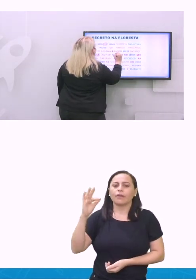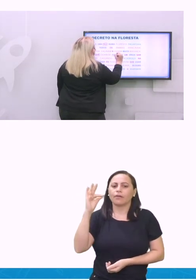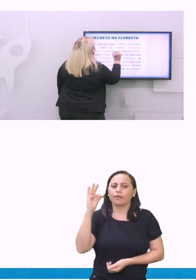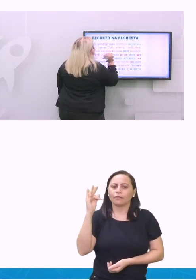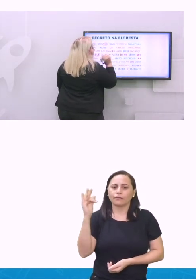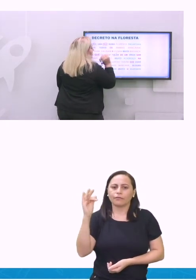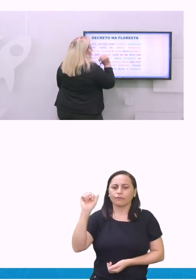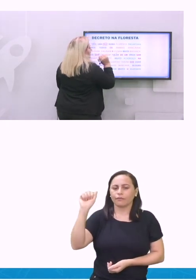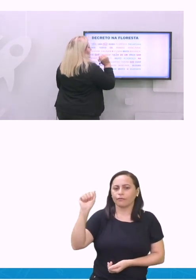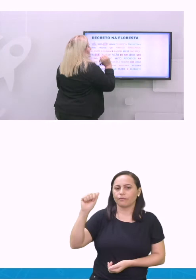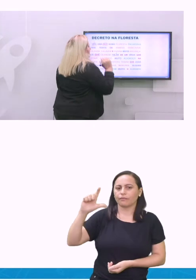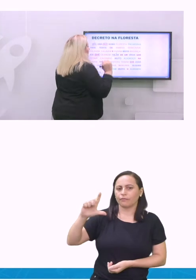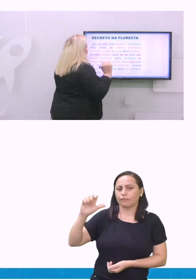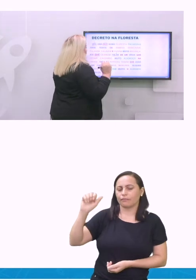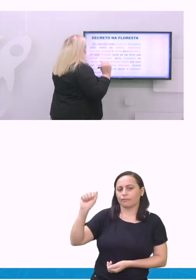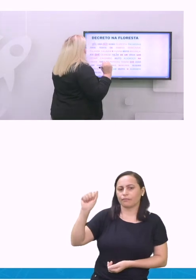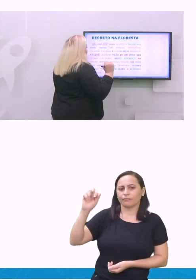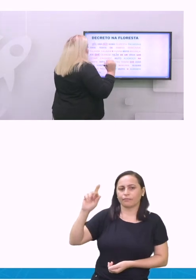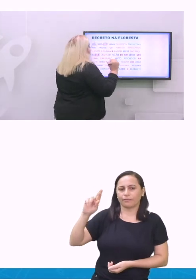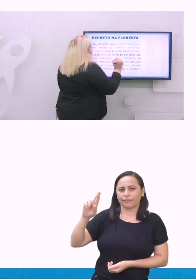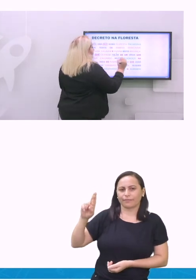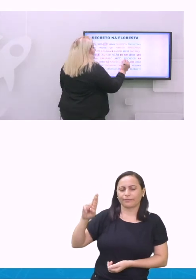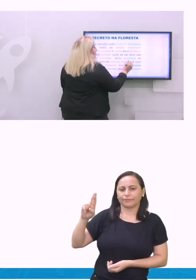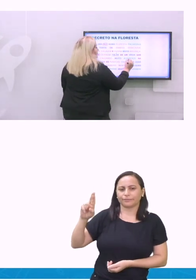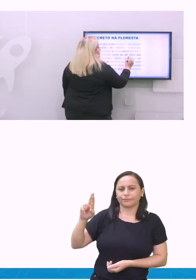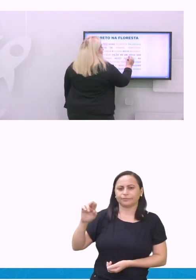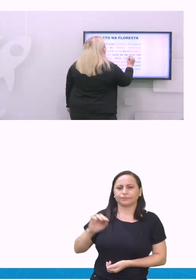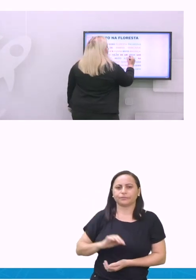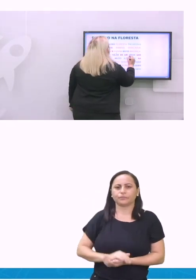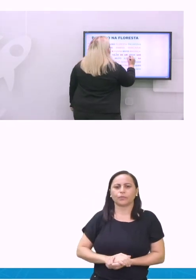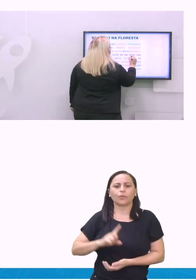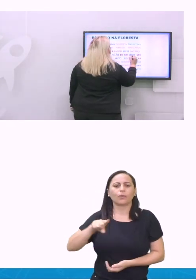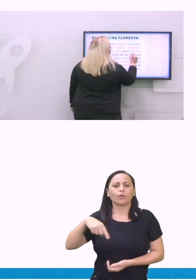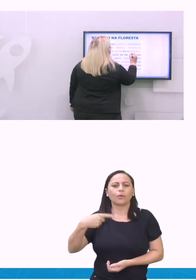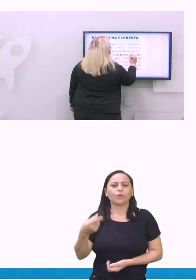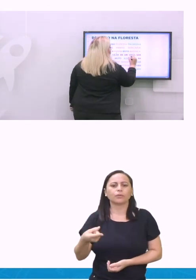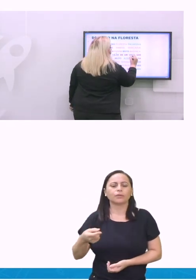Falar. 2 sílabas também. E o vírus, ó.